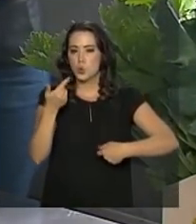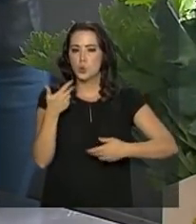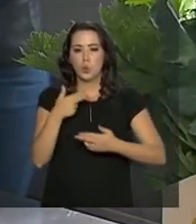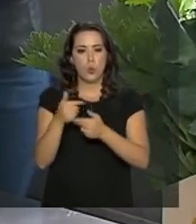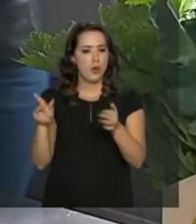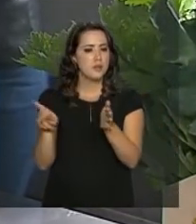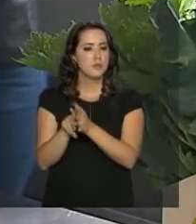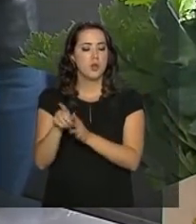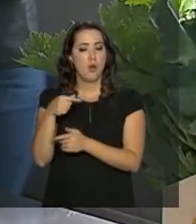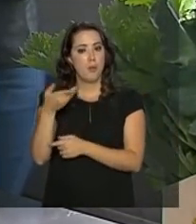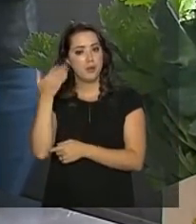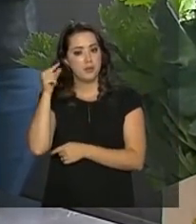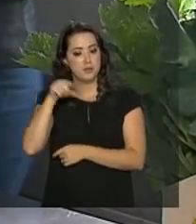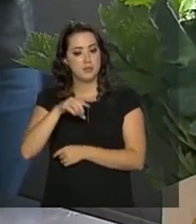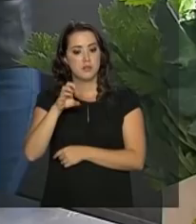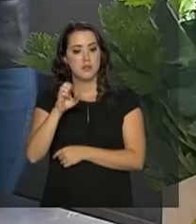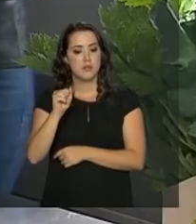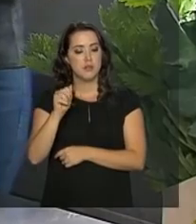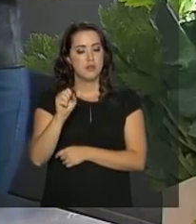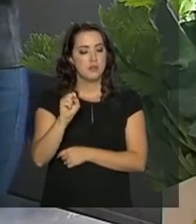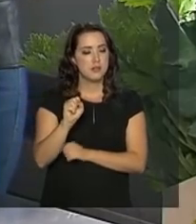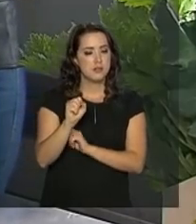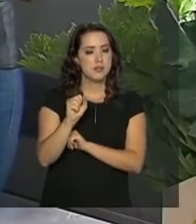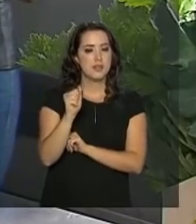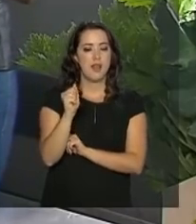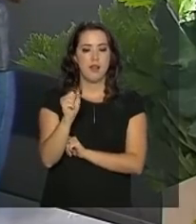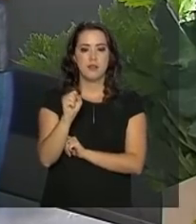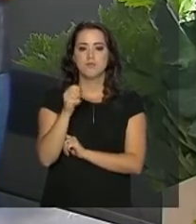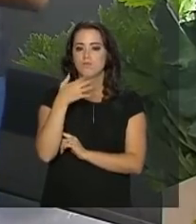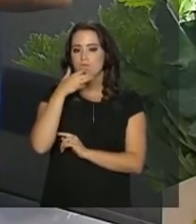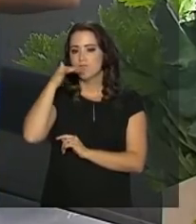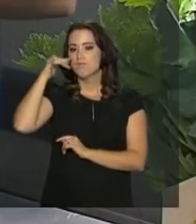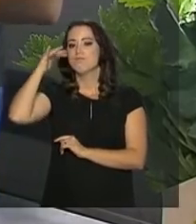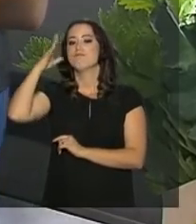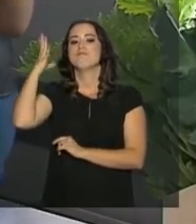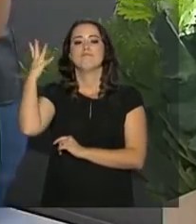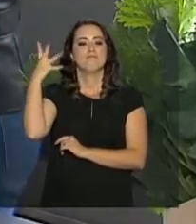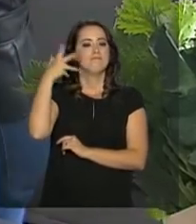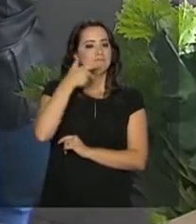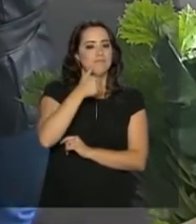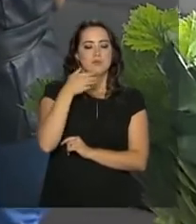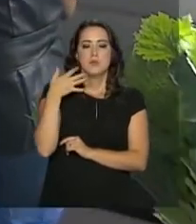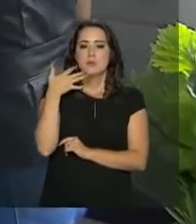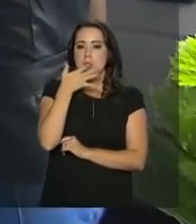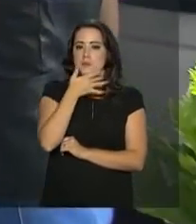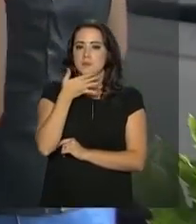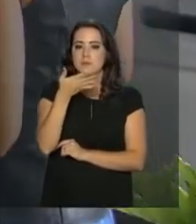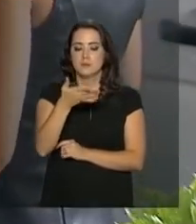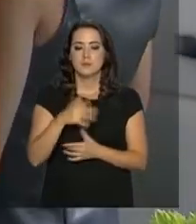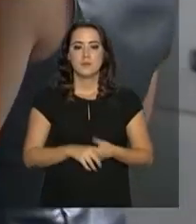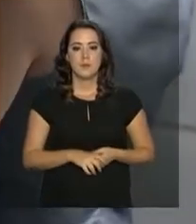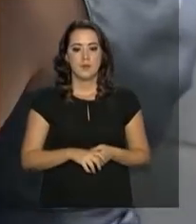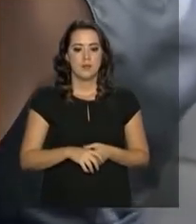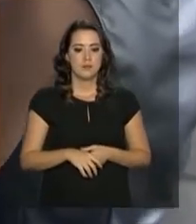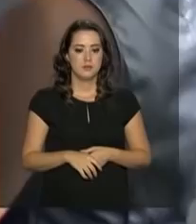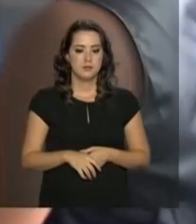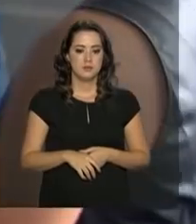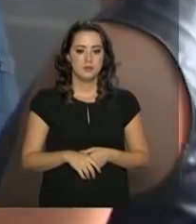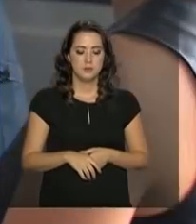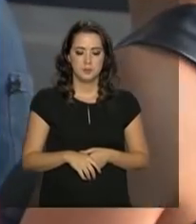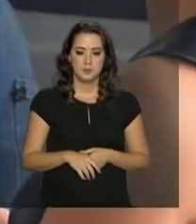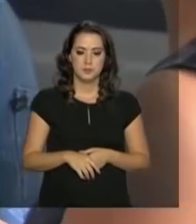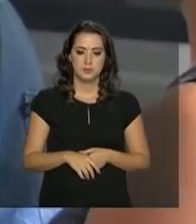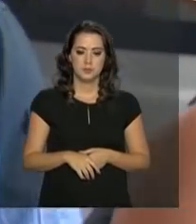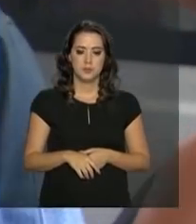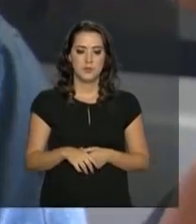material reaproveitado aqui da SEASA. E olha, gente, pelo cheirinho, tá uma delícia, viu? Fernando, o que vocês usaram aqui? Então,